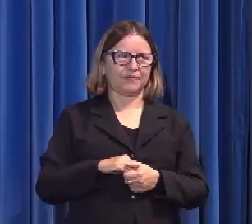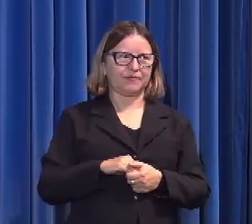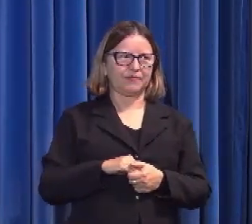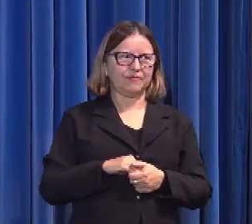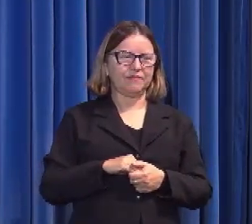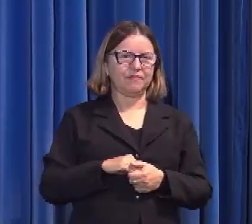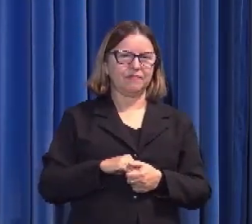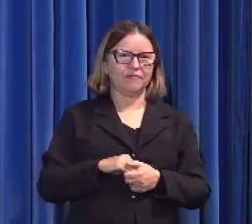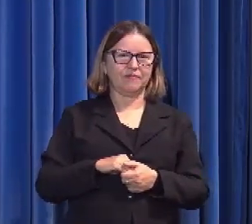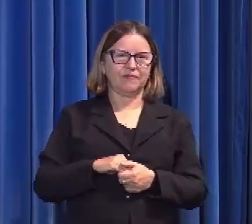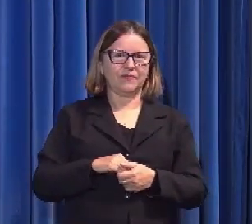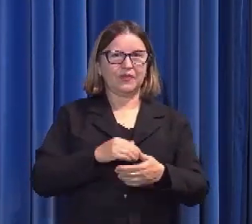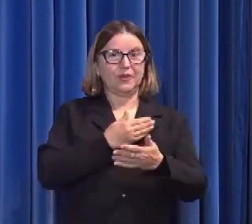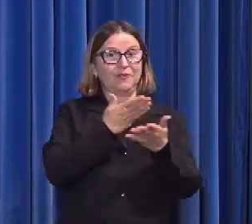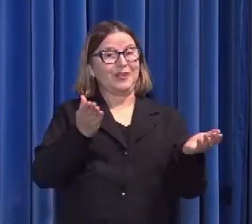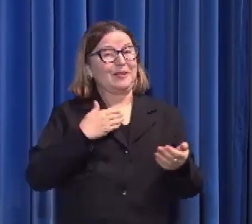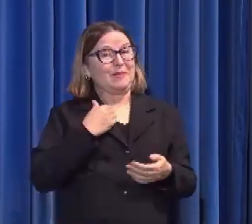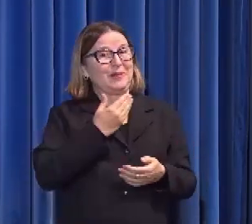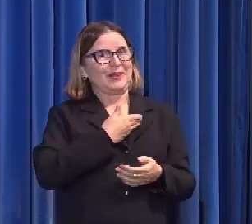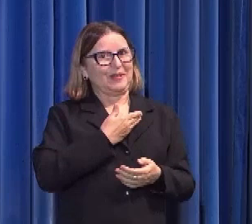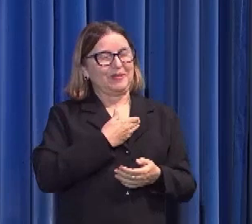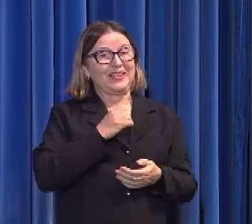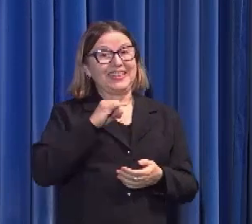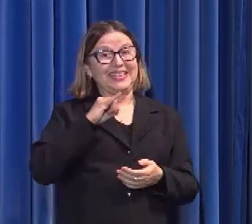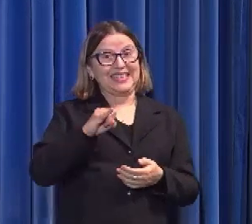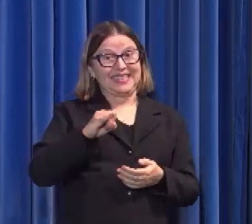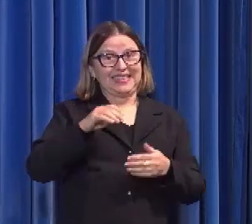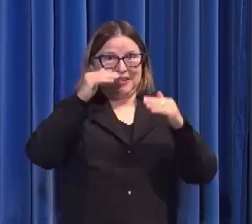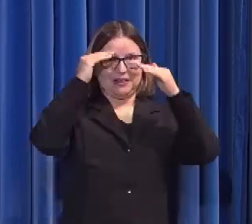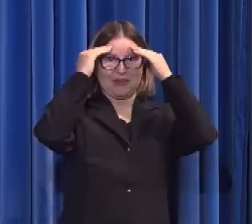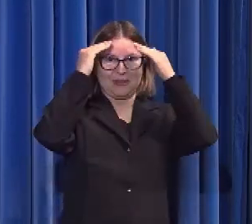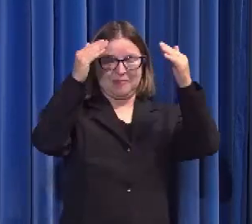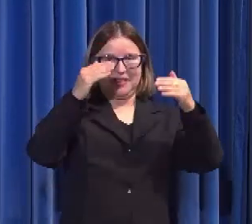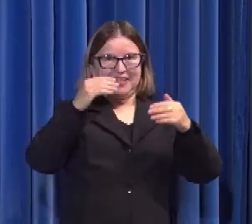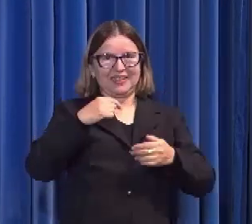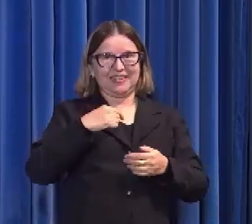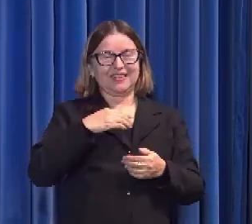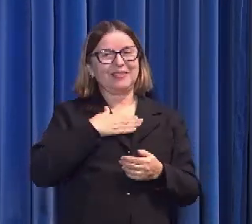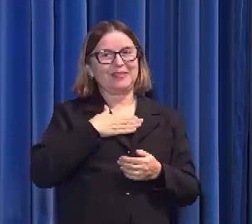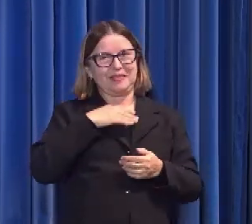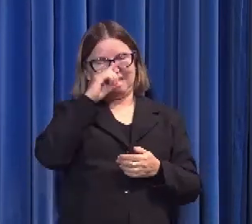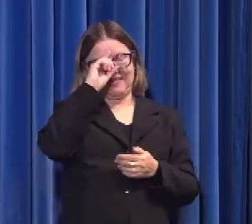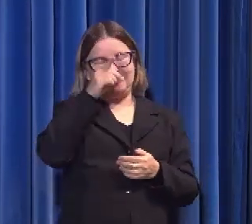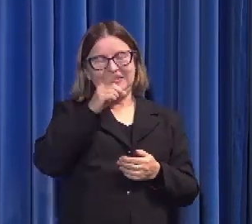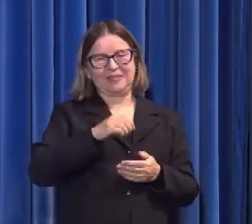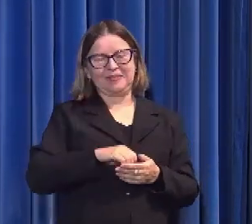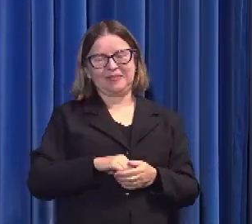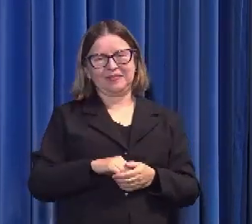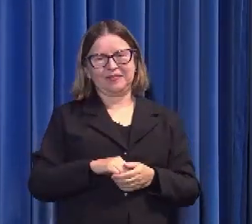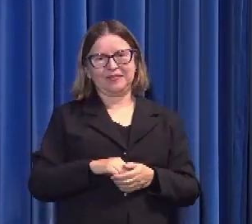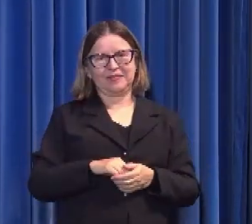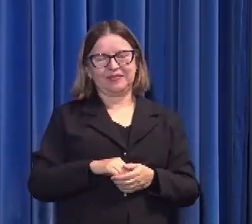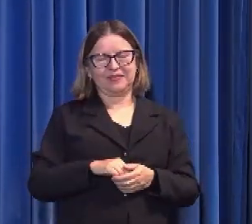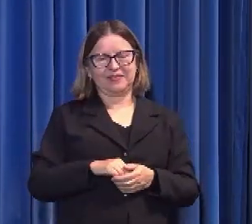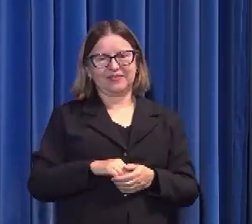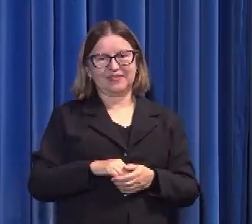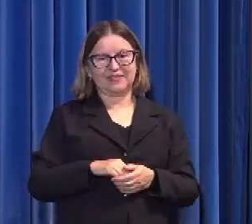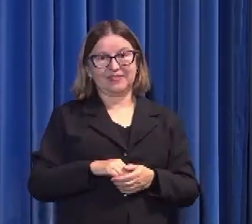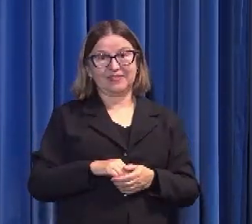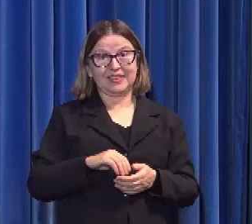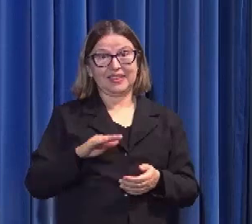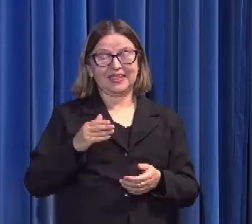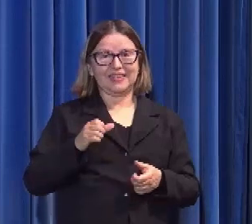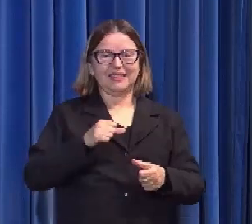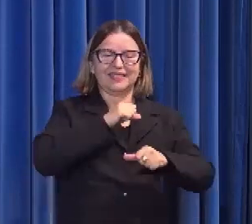e vocês são meus amigos Se vocês fizerem que eu fiz manto e assim nos tornamos seus